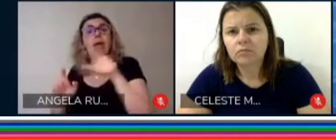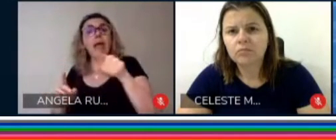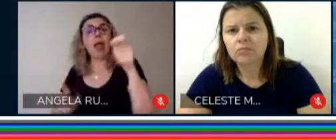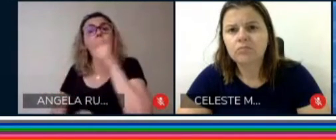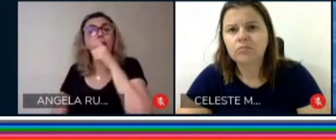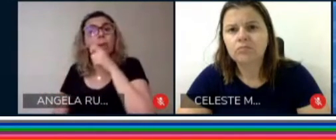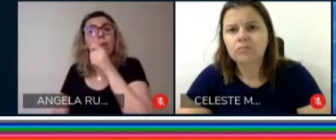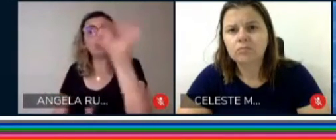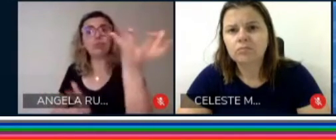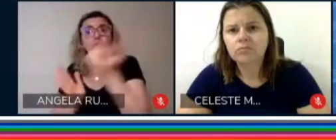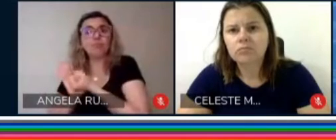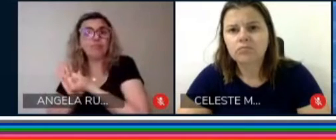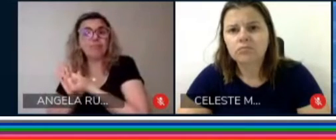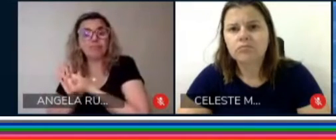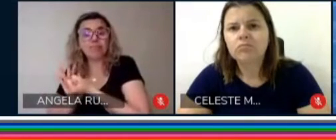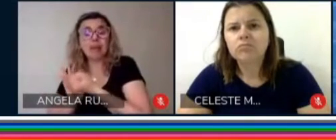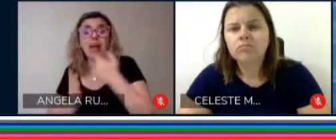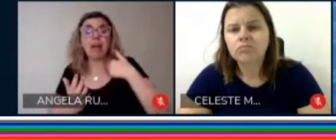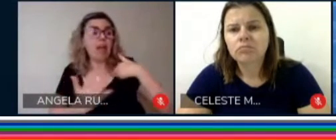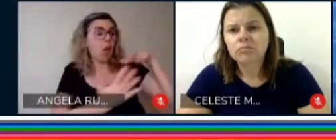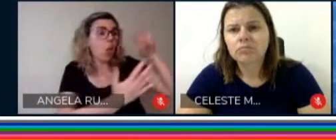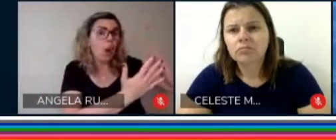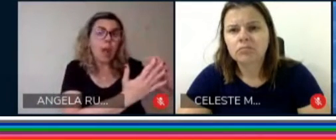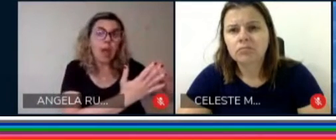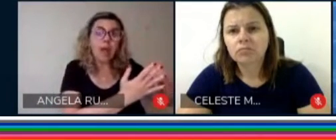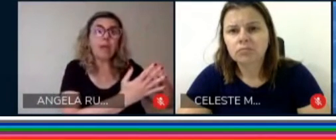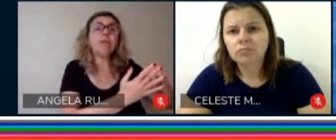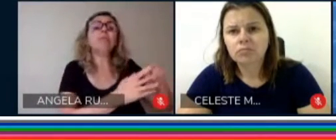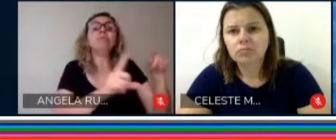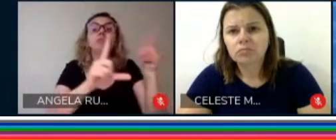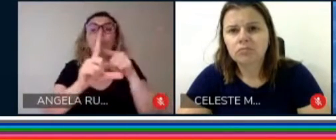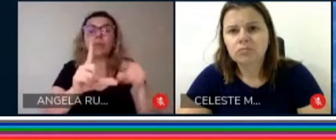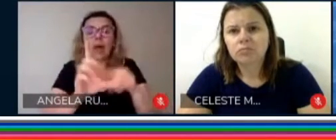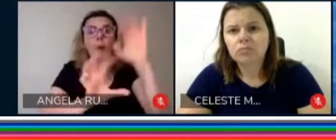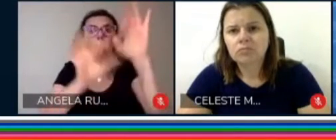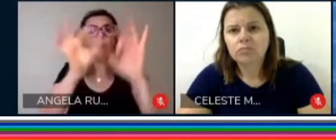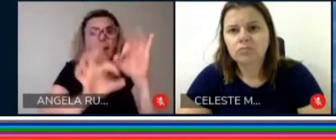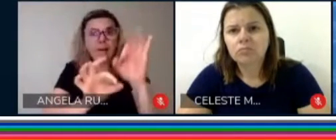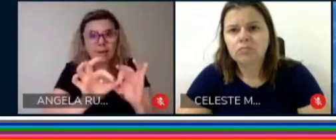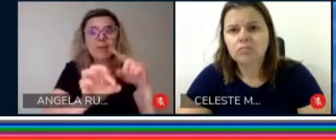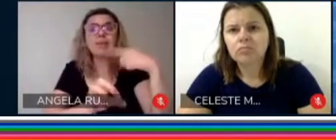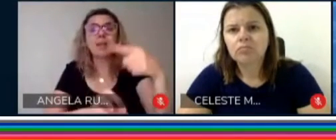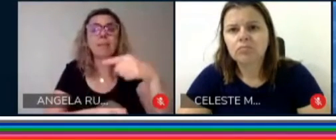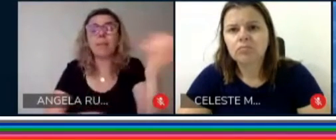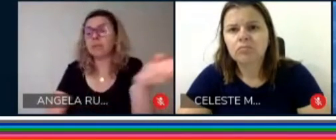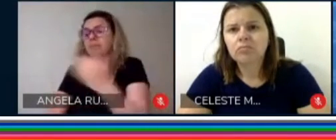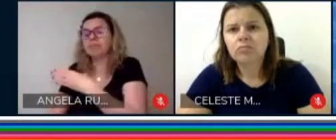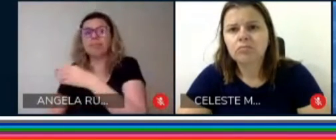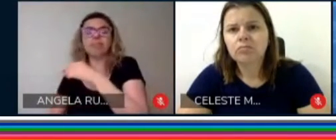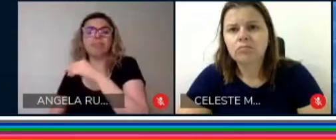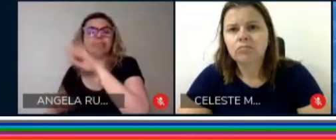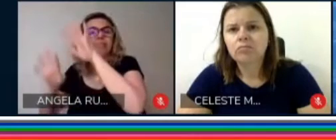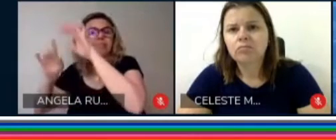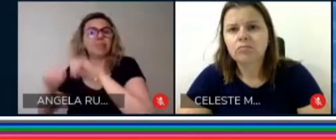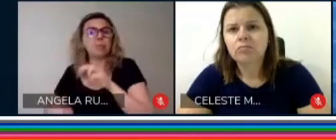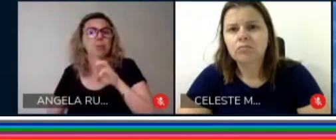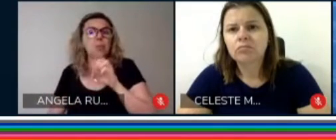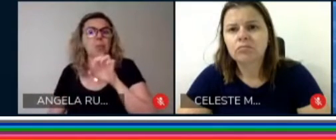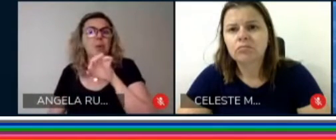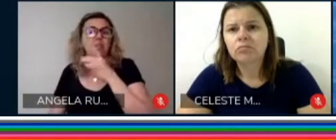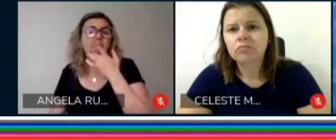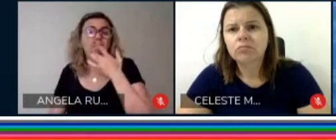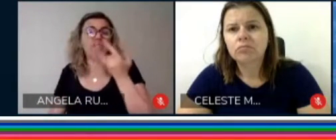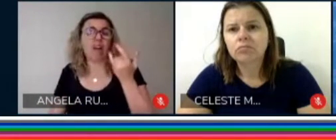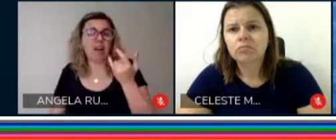né? Então, o que eu leio, eu consigo organizar aqui e consigo jogar dentro do meu documento. Isso me facilita a vida muito,